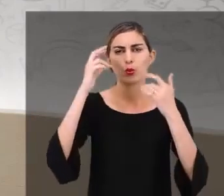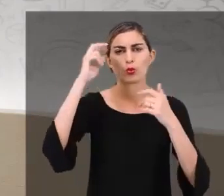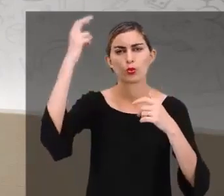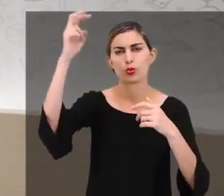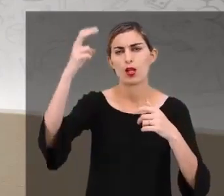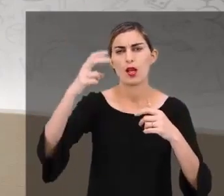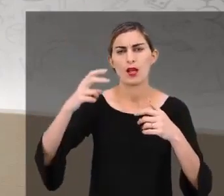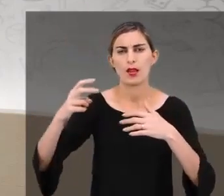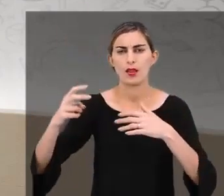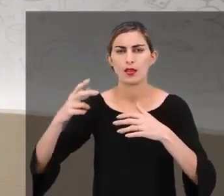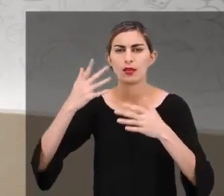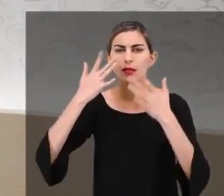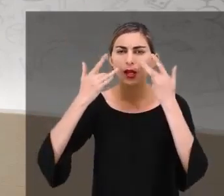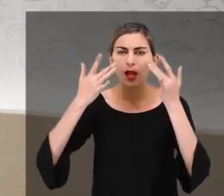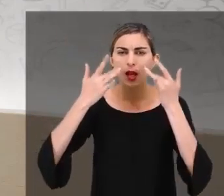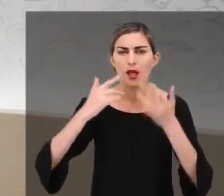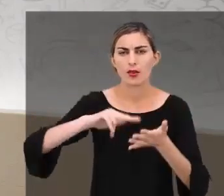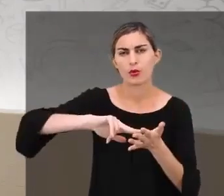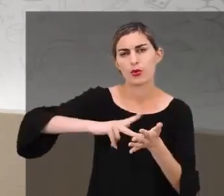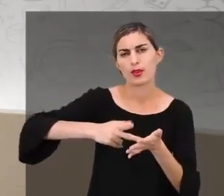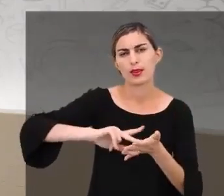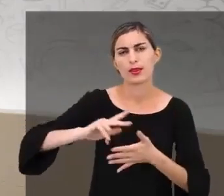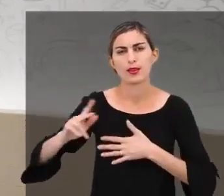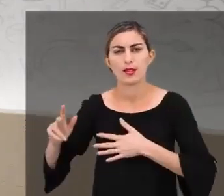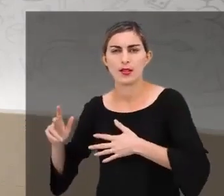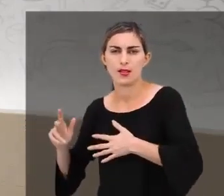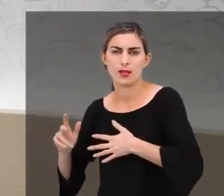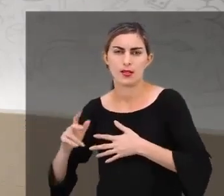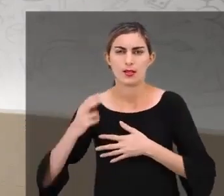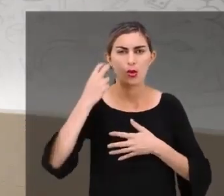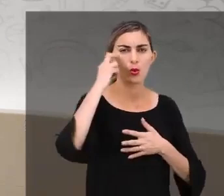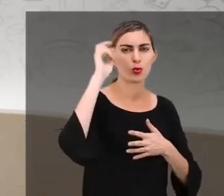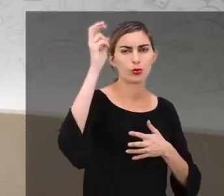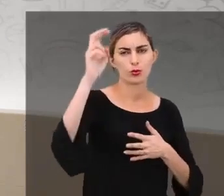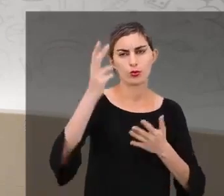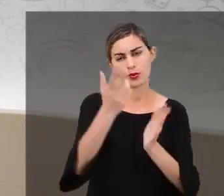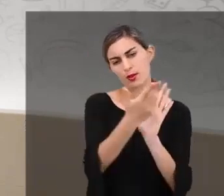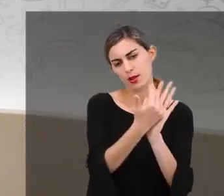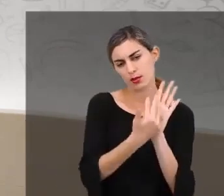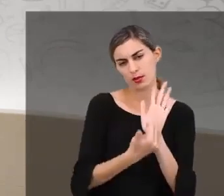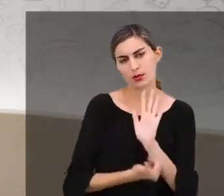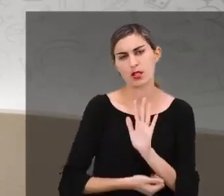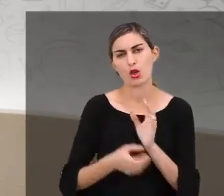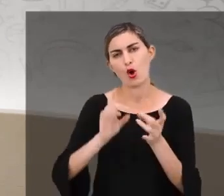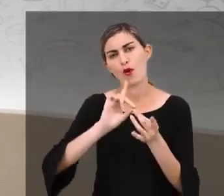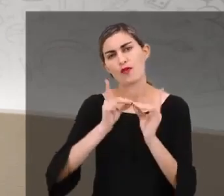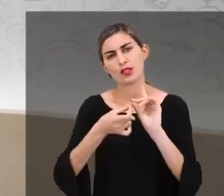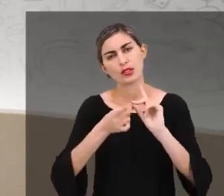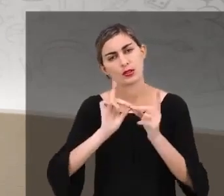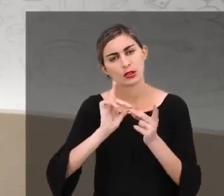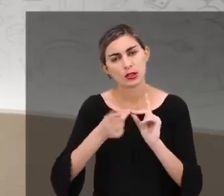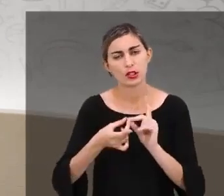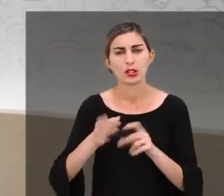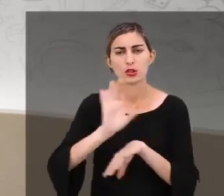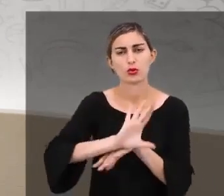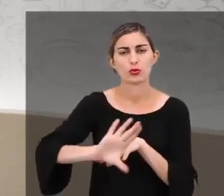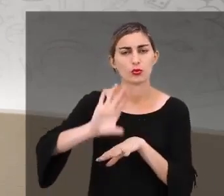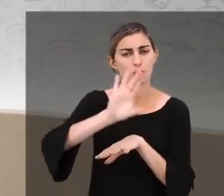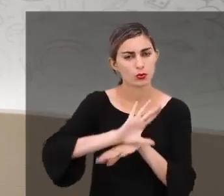teatrais, danças, música, pintura, desenhos também, oficinas,